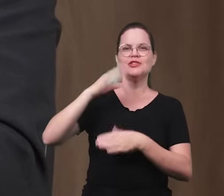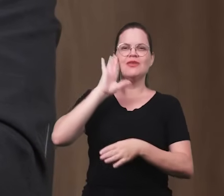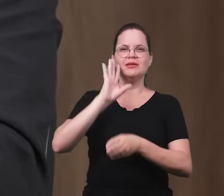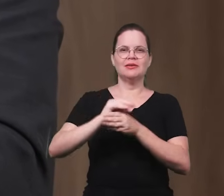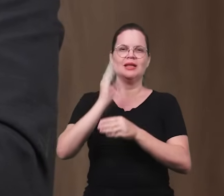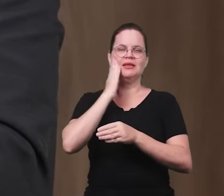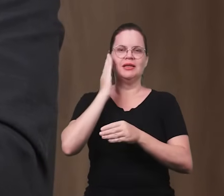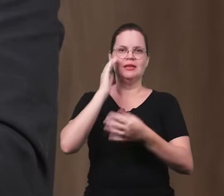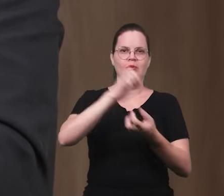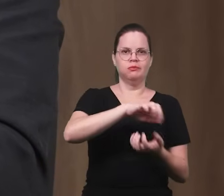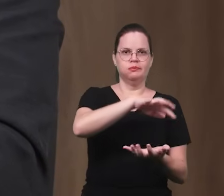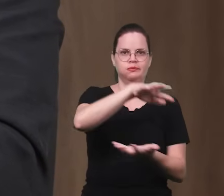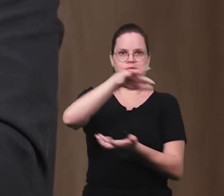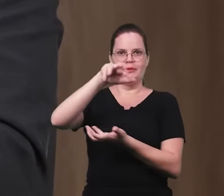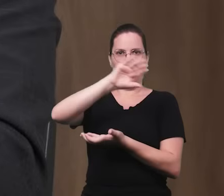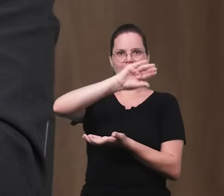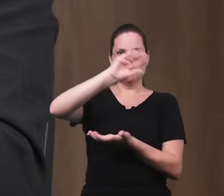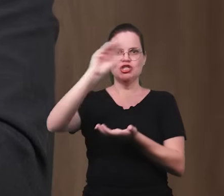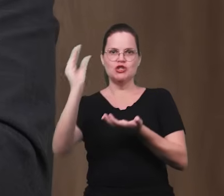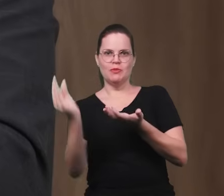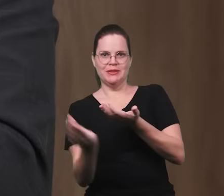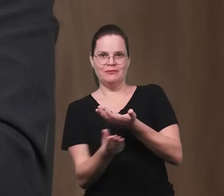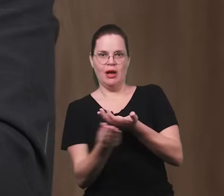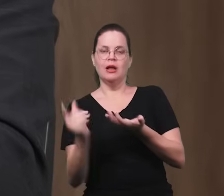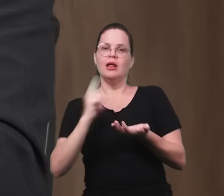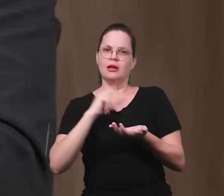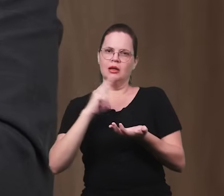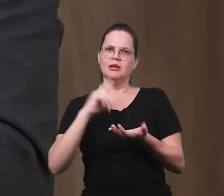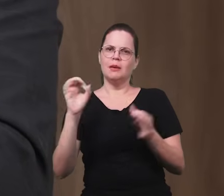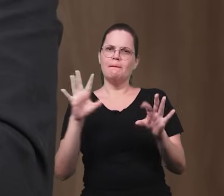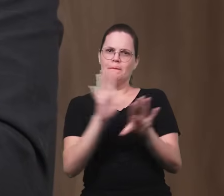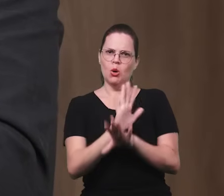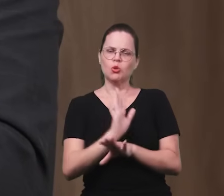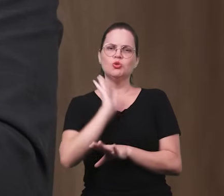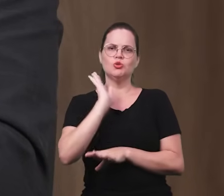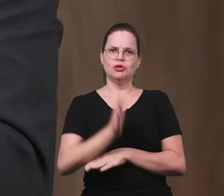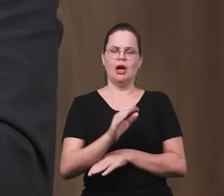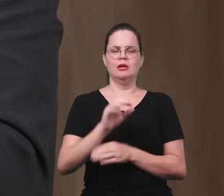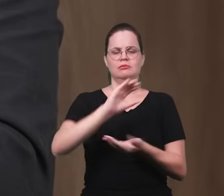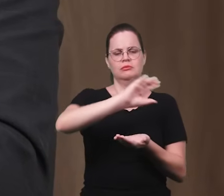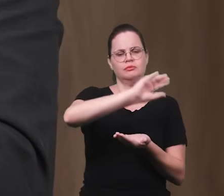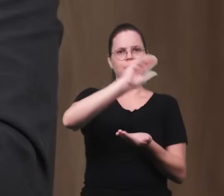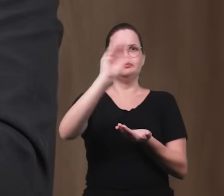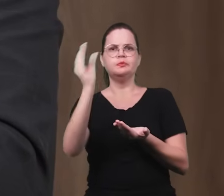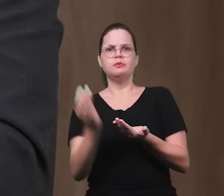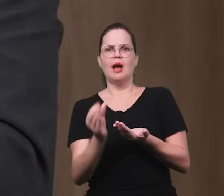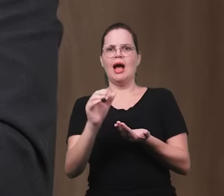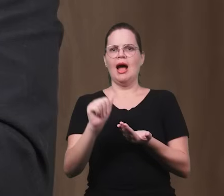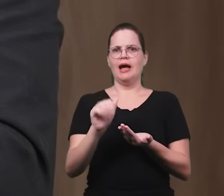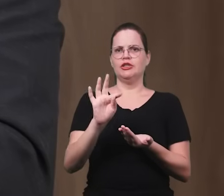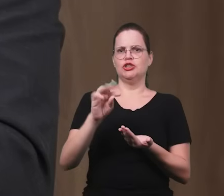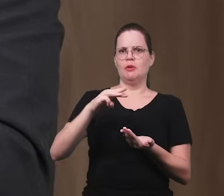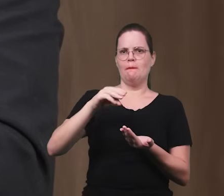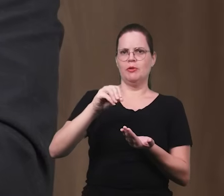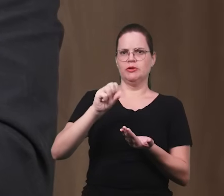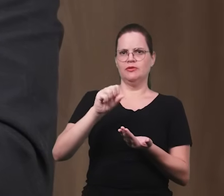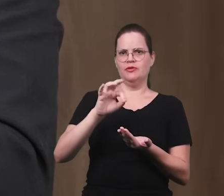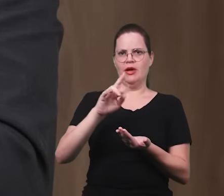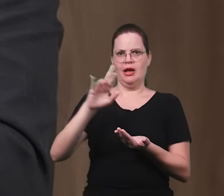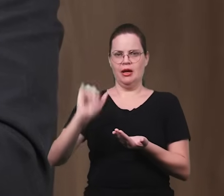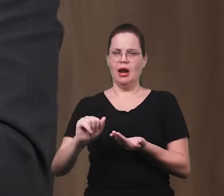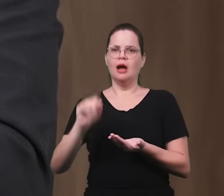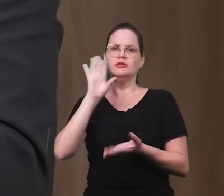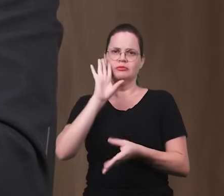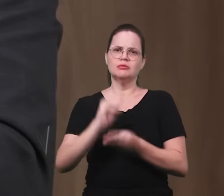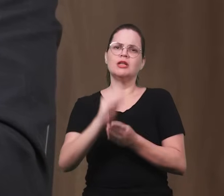nós temos uma atmosfera bem definida daquilo que nós entendemos sobre as camadas dessa atmosfera. E isso foi ao